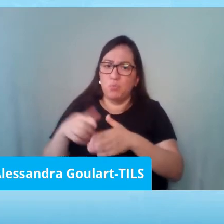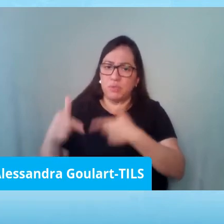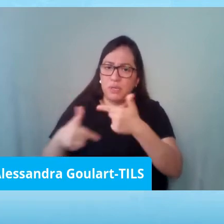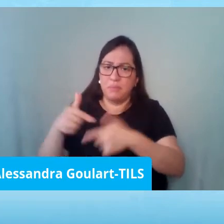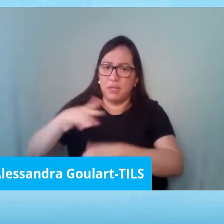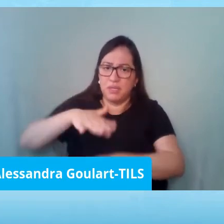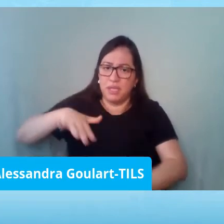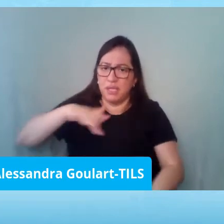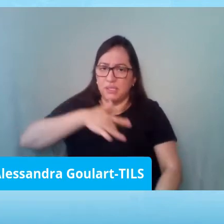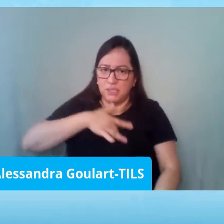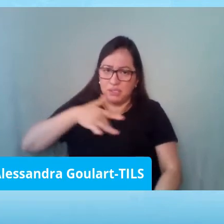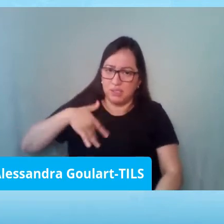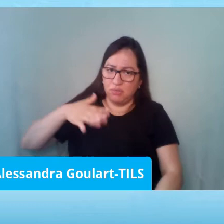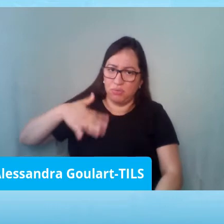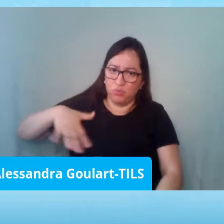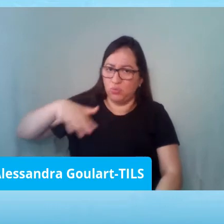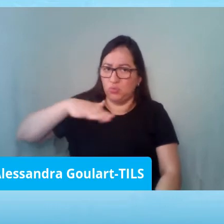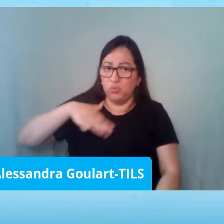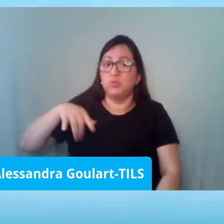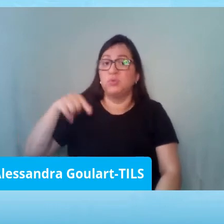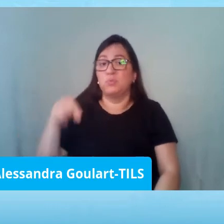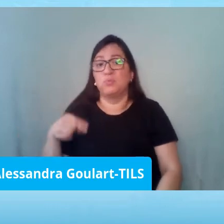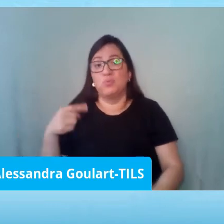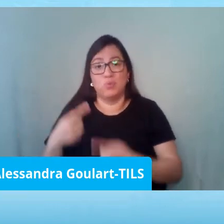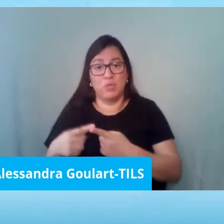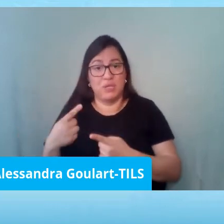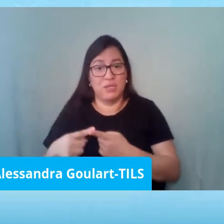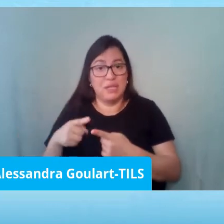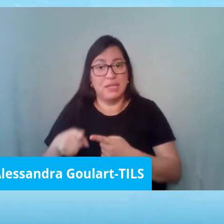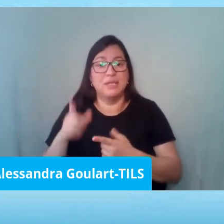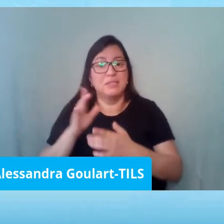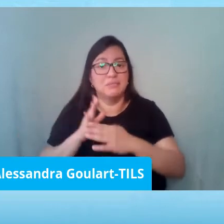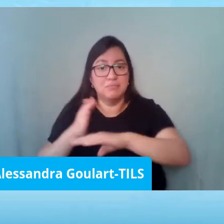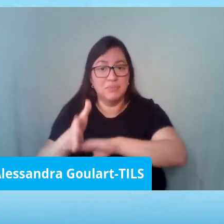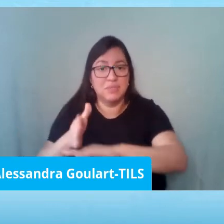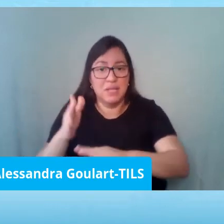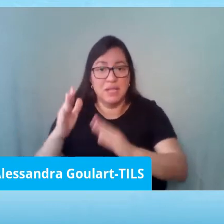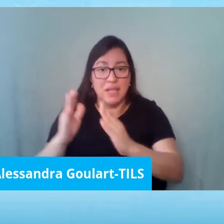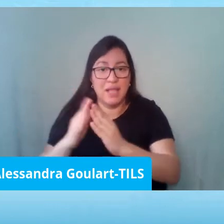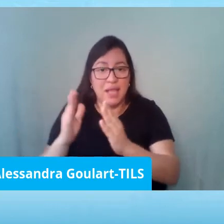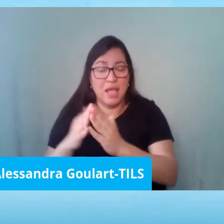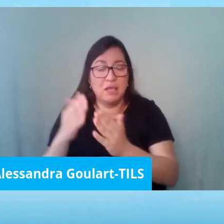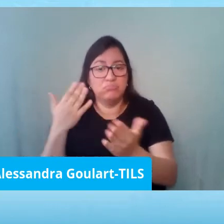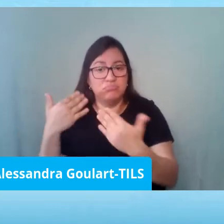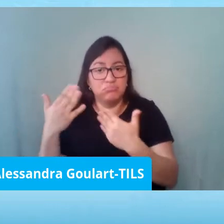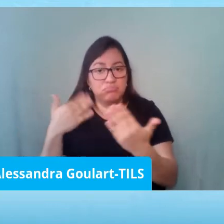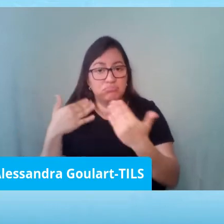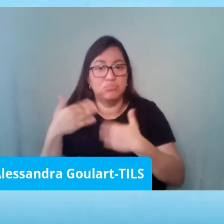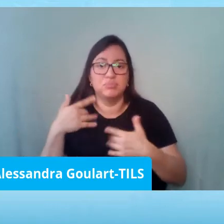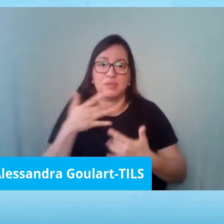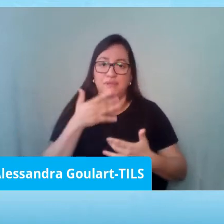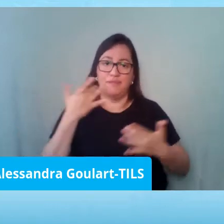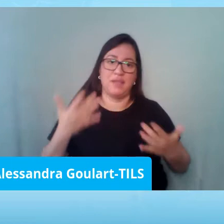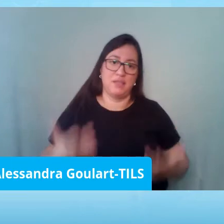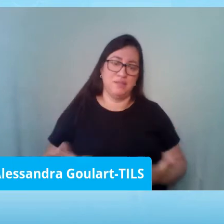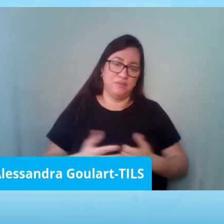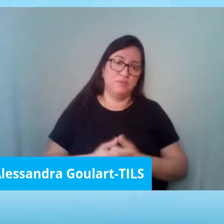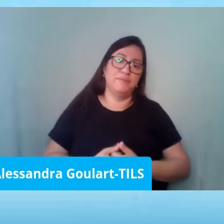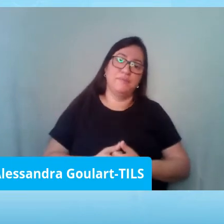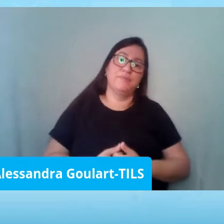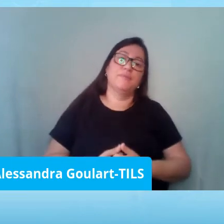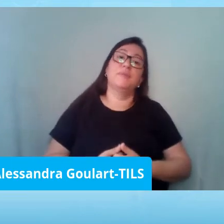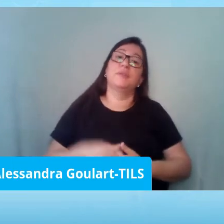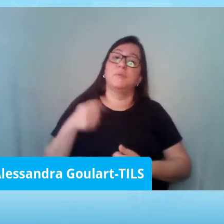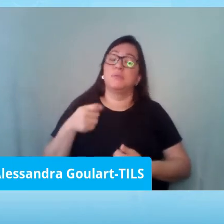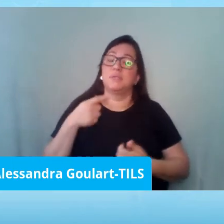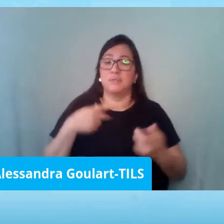fazendo essa ponte da casa das pessoas com a unidade de saúde. É bem importante que vocês tenham esse